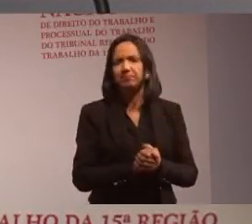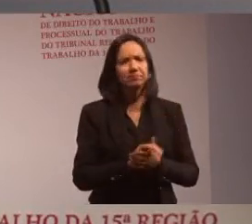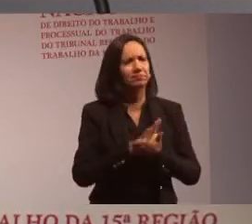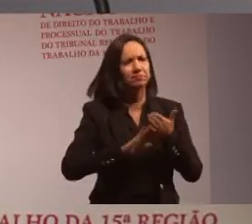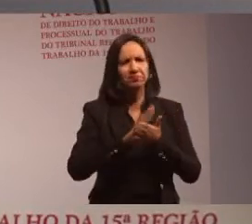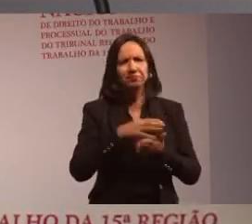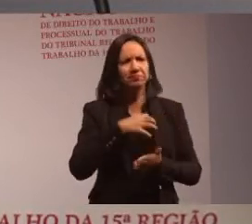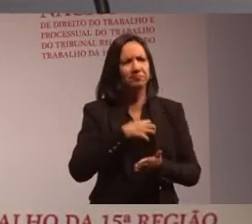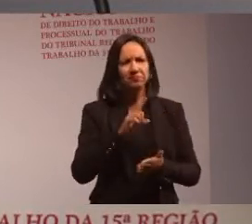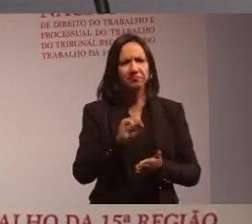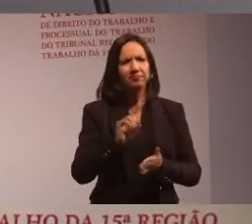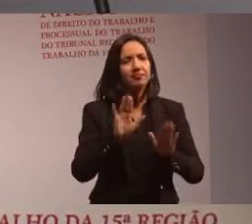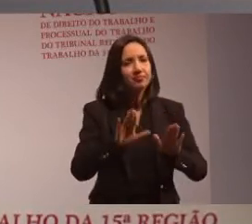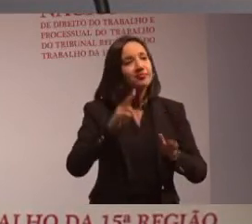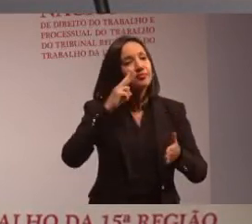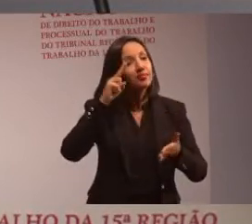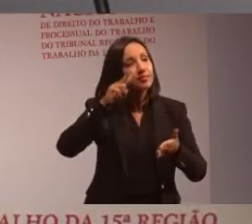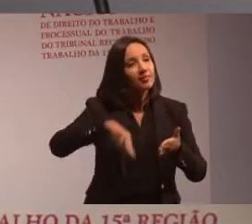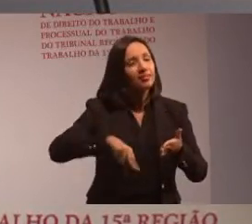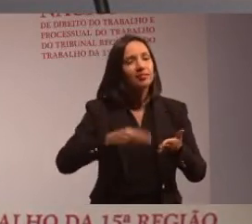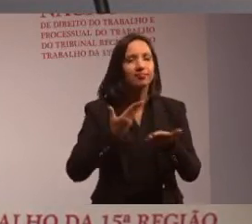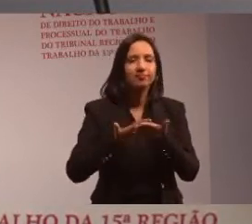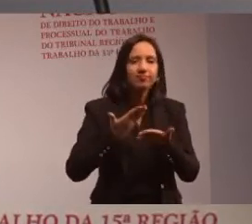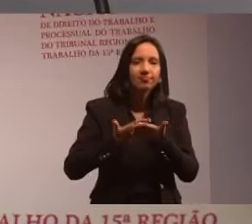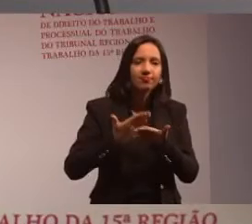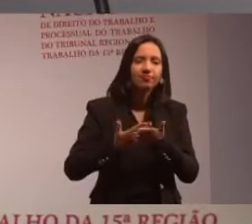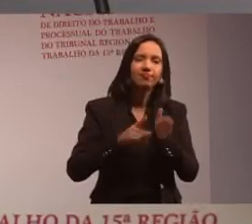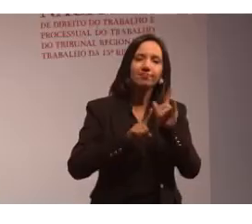disso. Né? Então, lendo um pouquinho dos estudos e